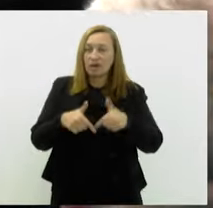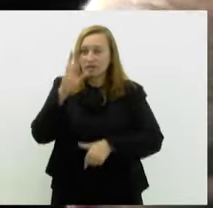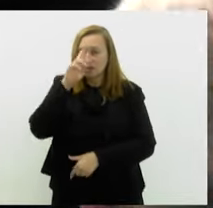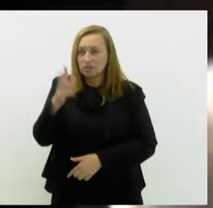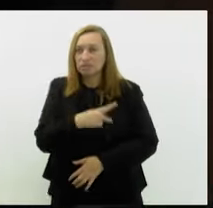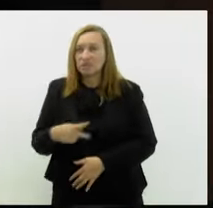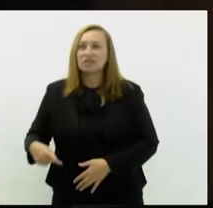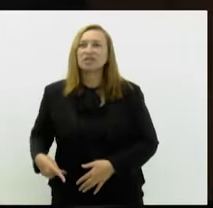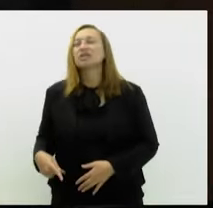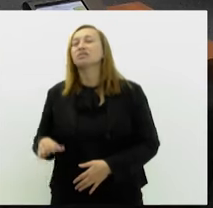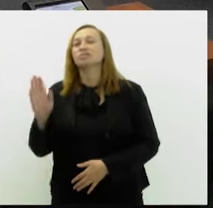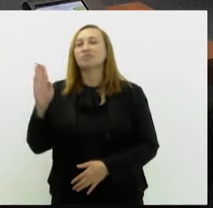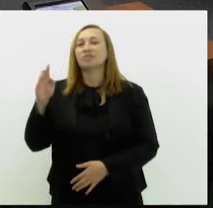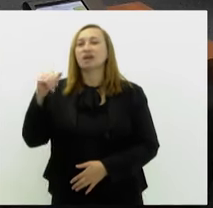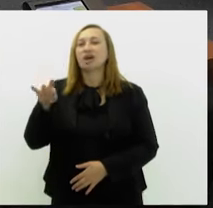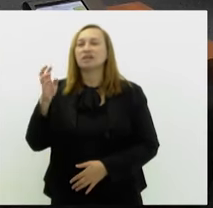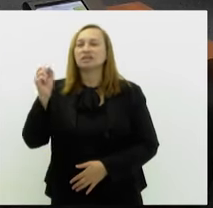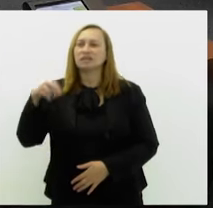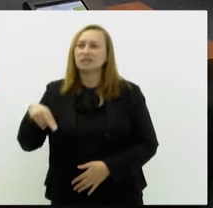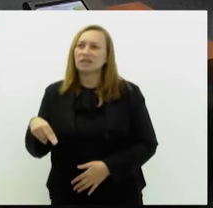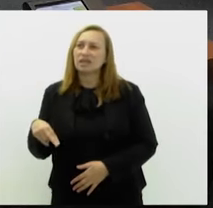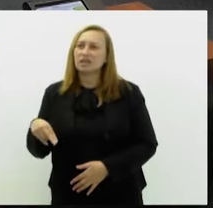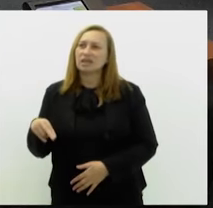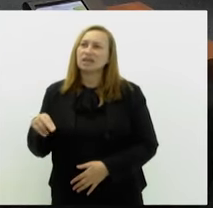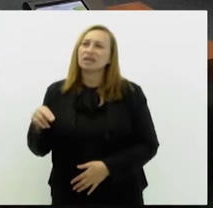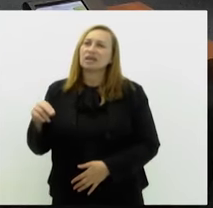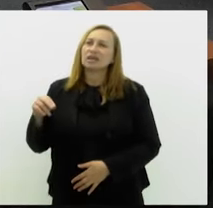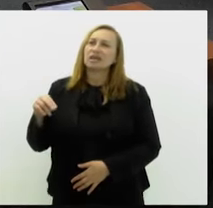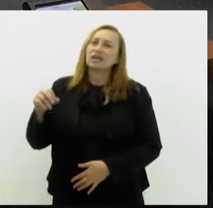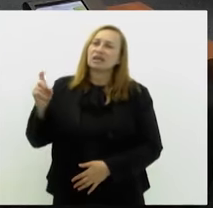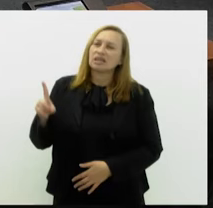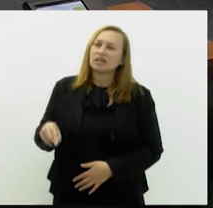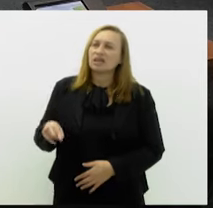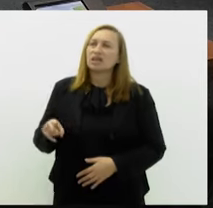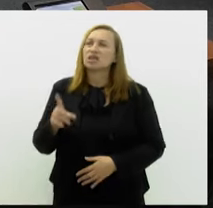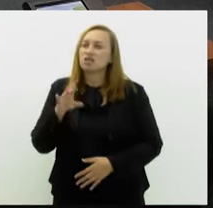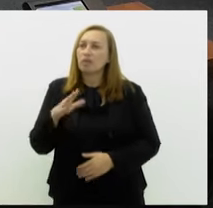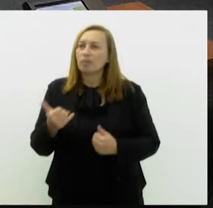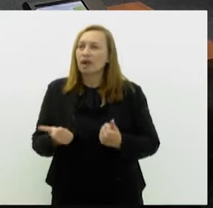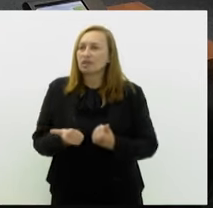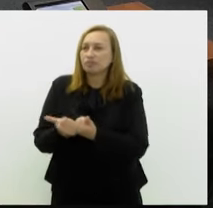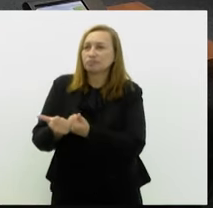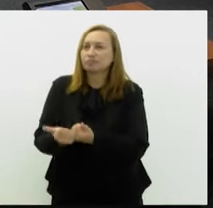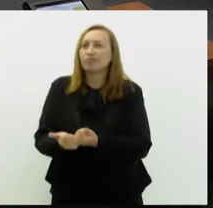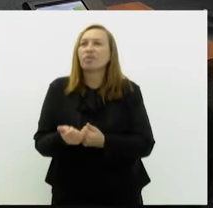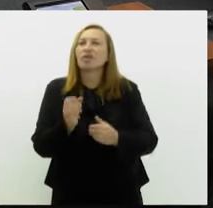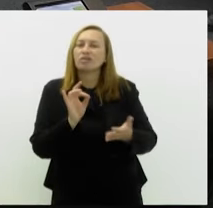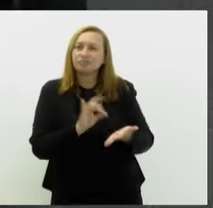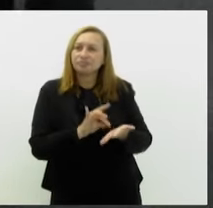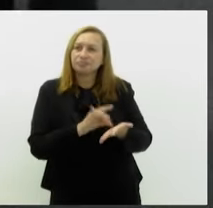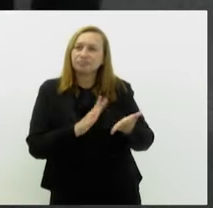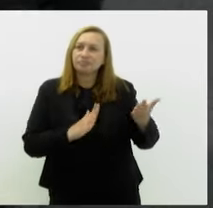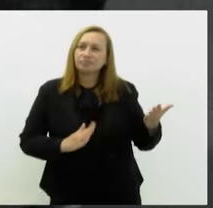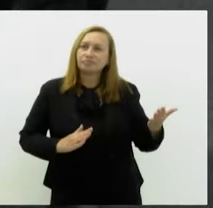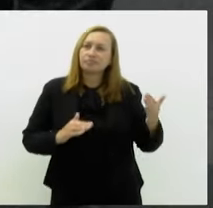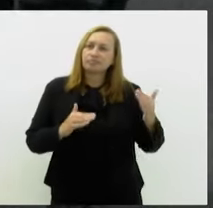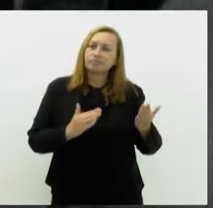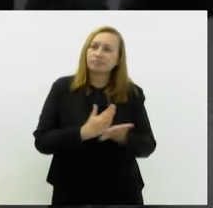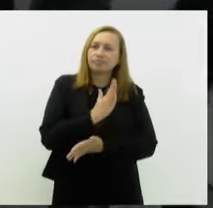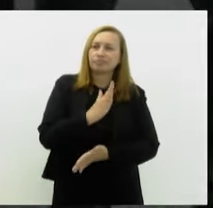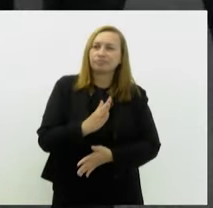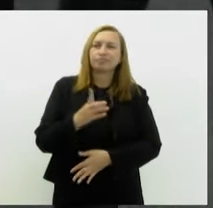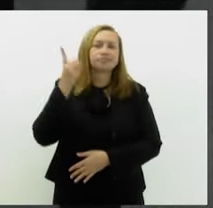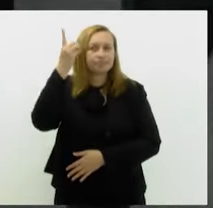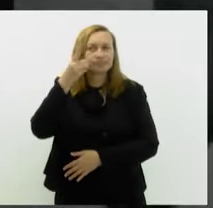nosso nome, André Correia. Só para contribuir, realmente a gente aprovou na época, deputado Luiz Paulo,